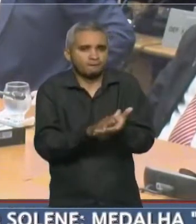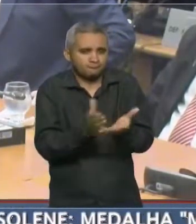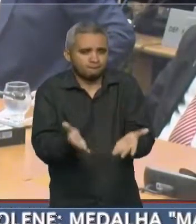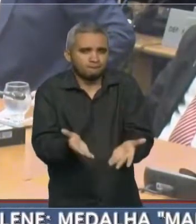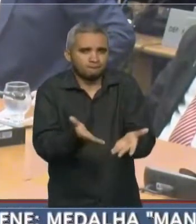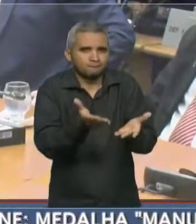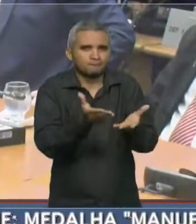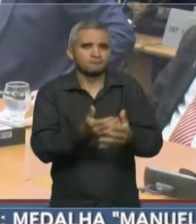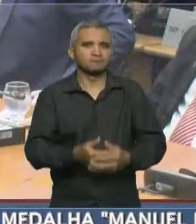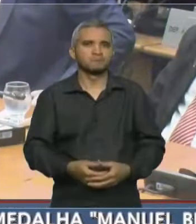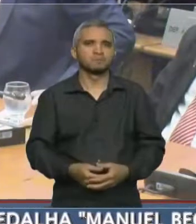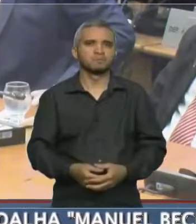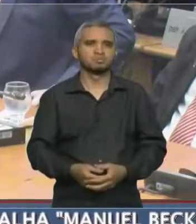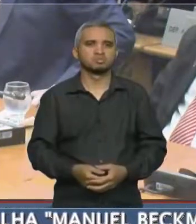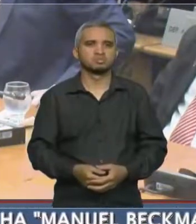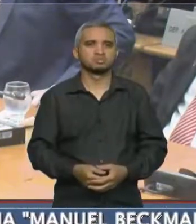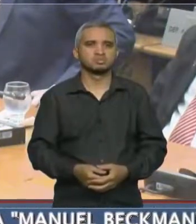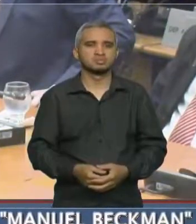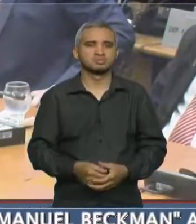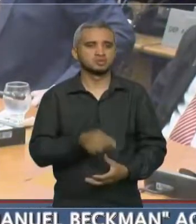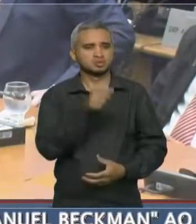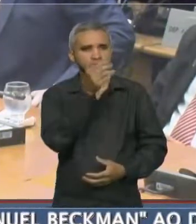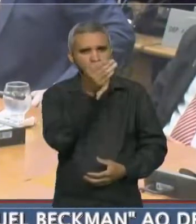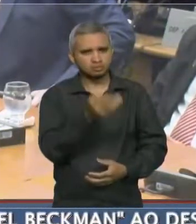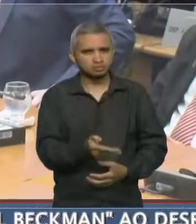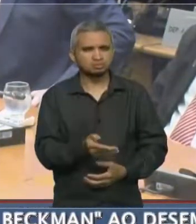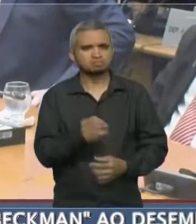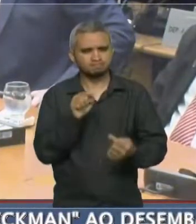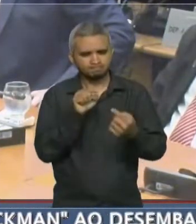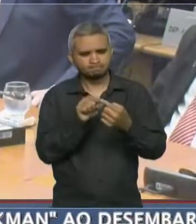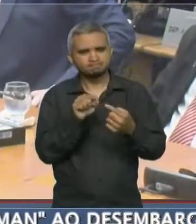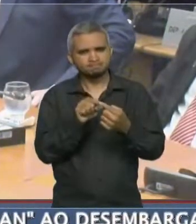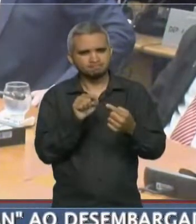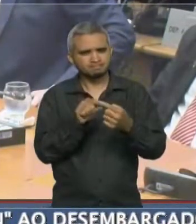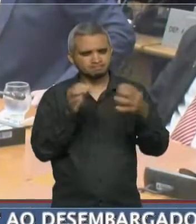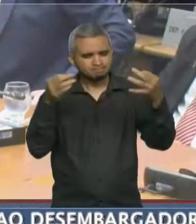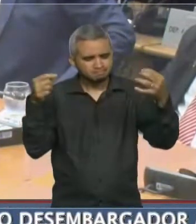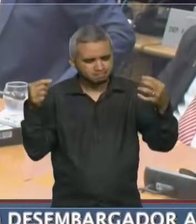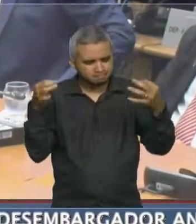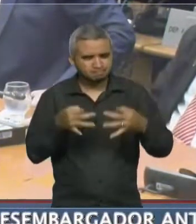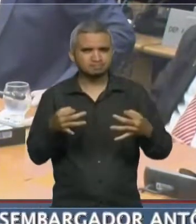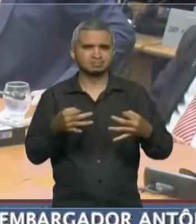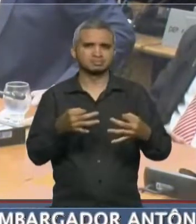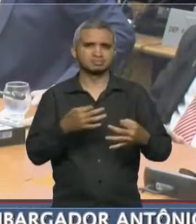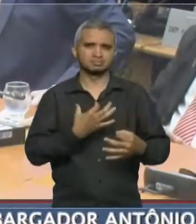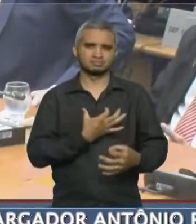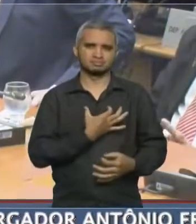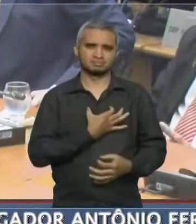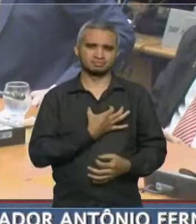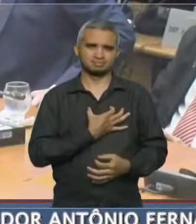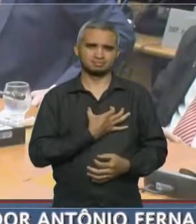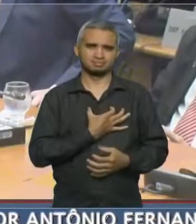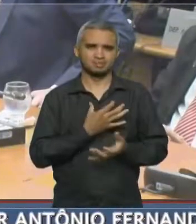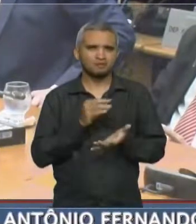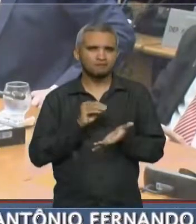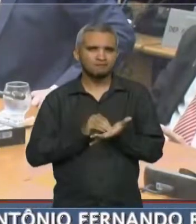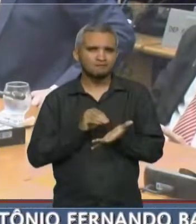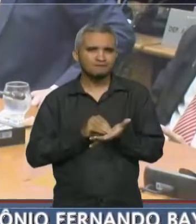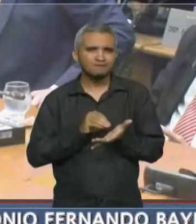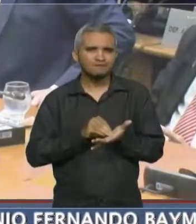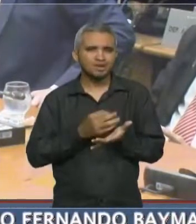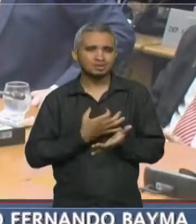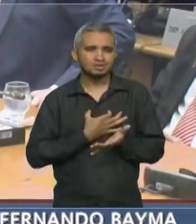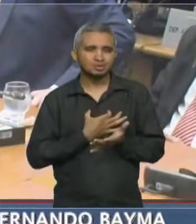na verdade, merecedor desta medalha. Faltava esse pedacinho de